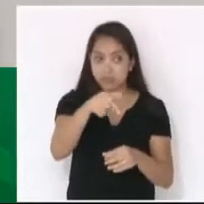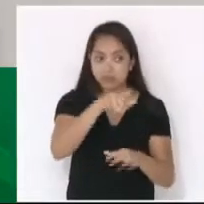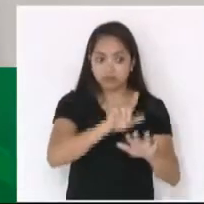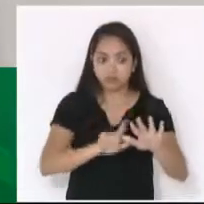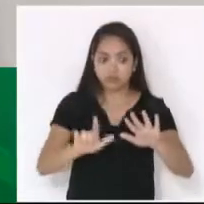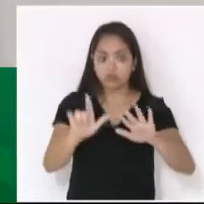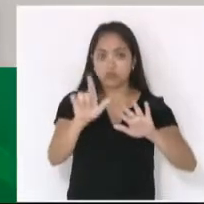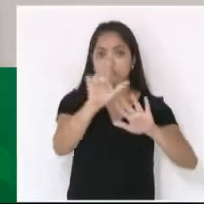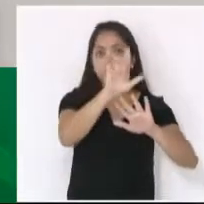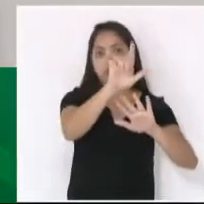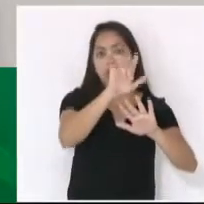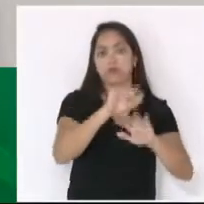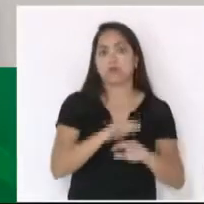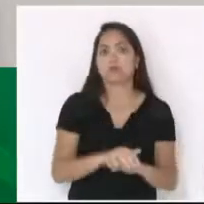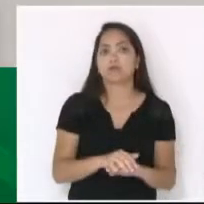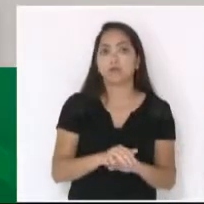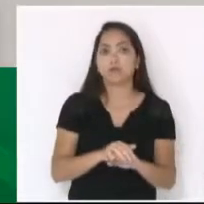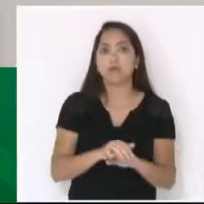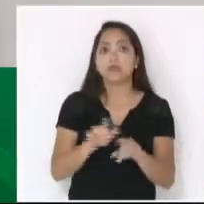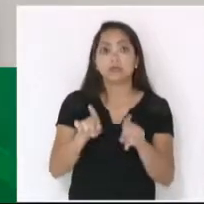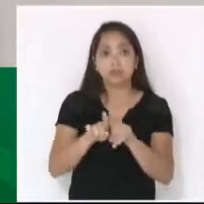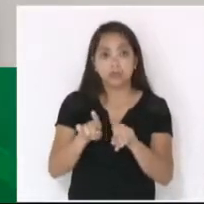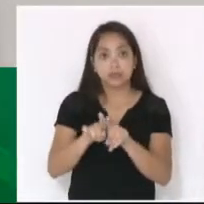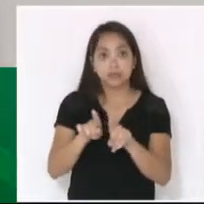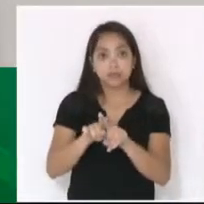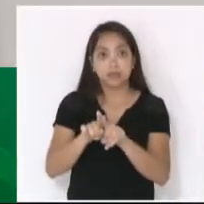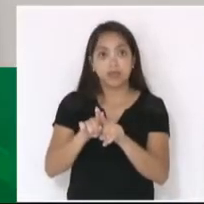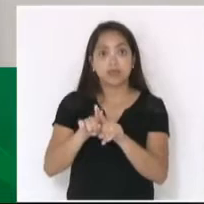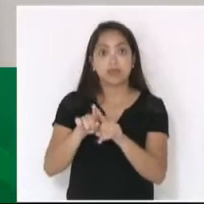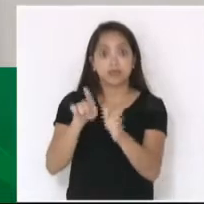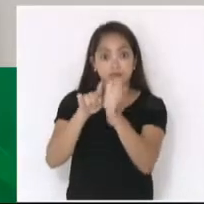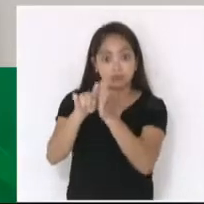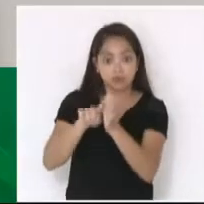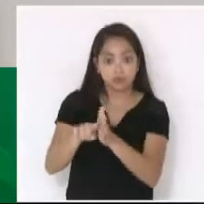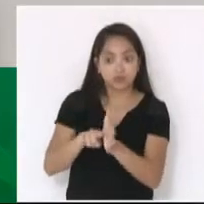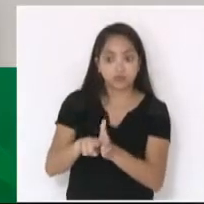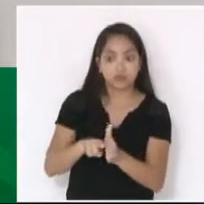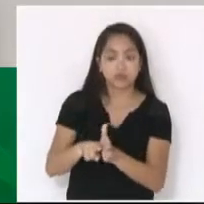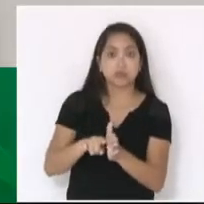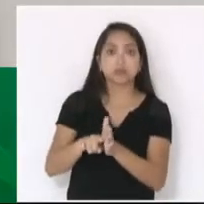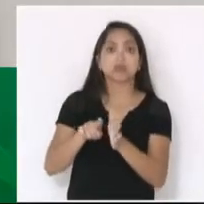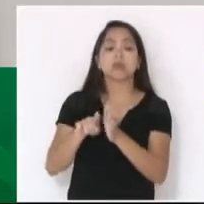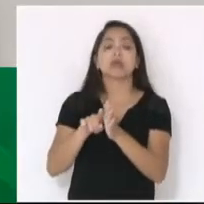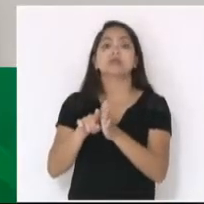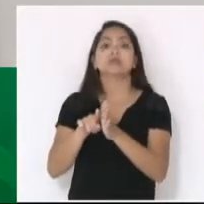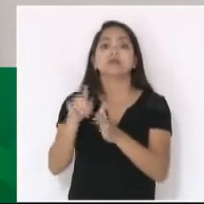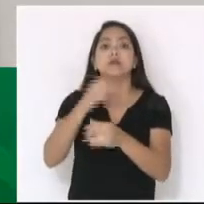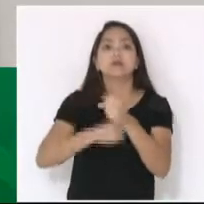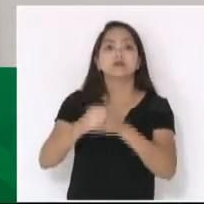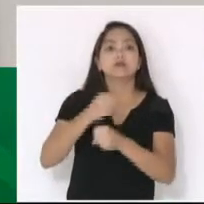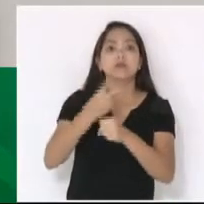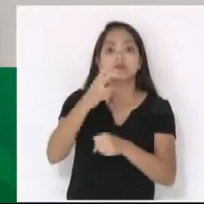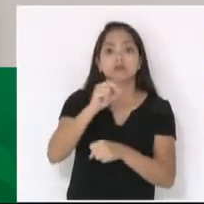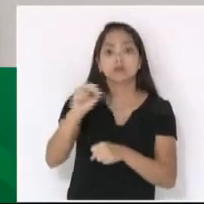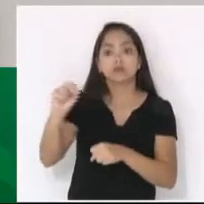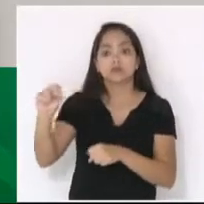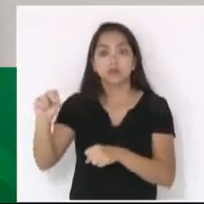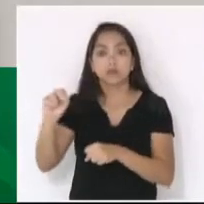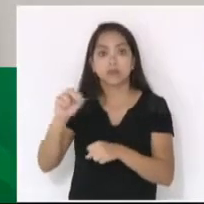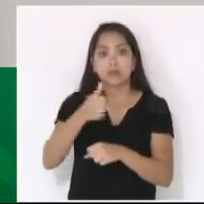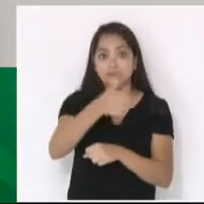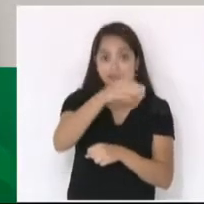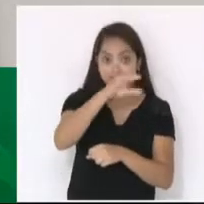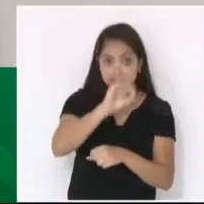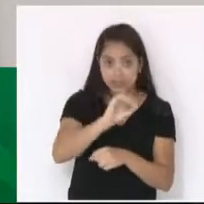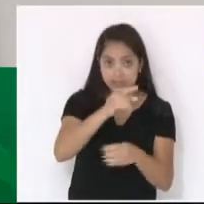litoral não diferente também do censo demográfico do dono de dois mil que das 10